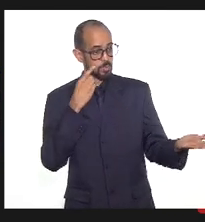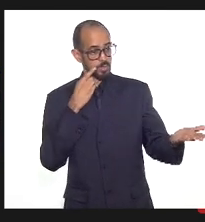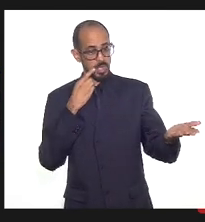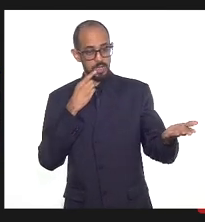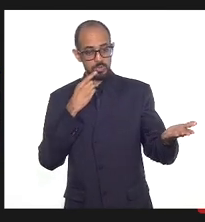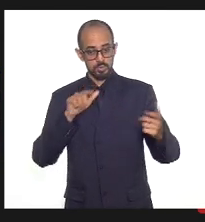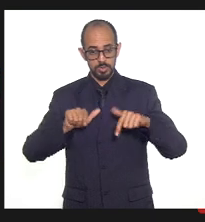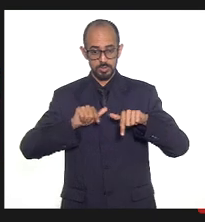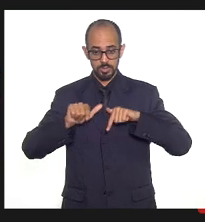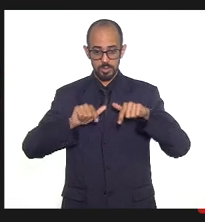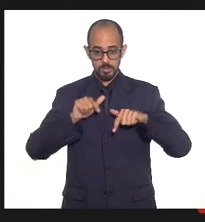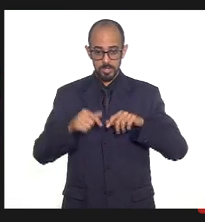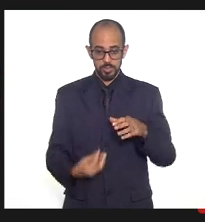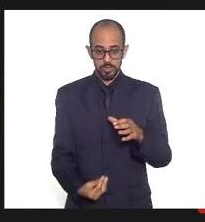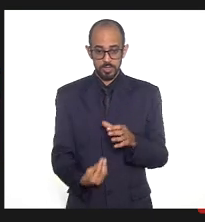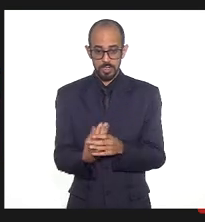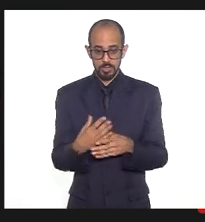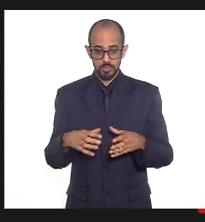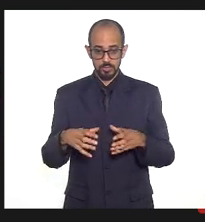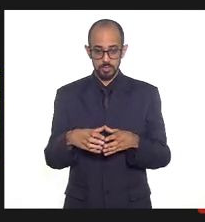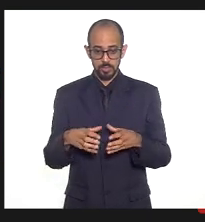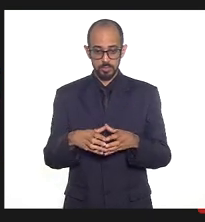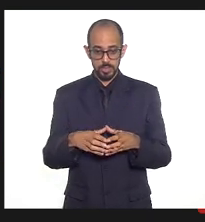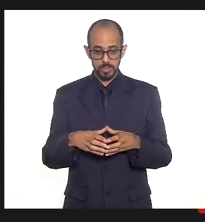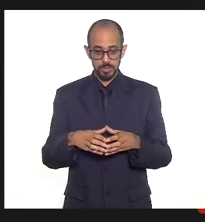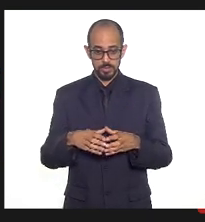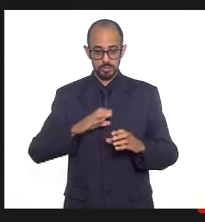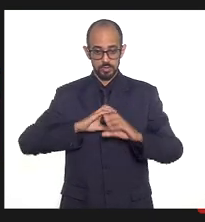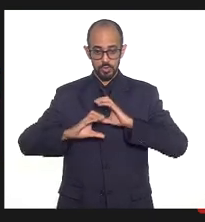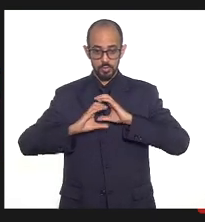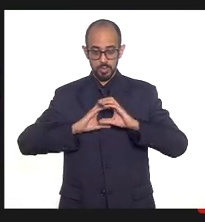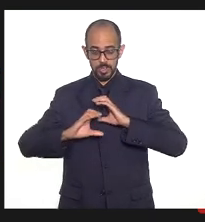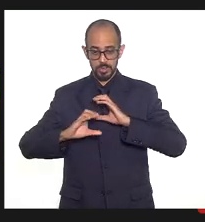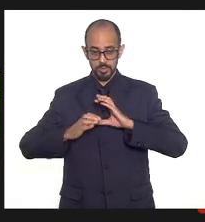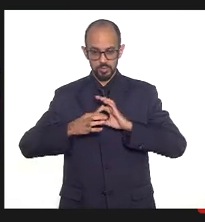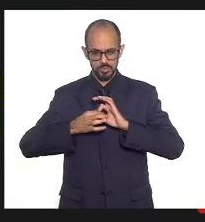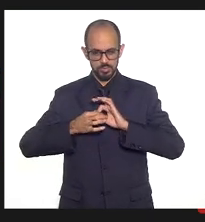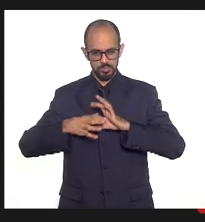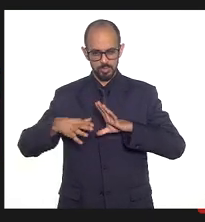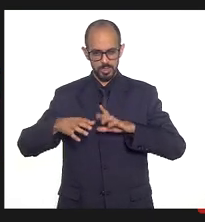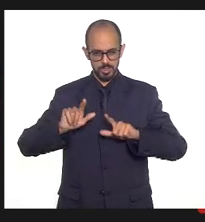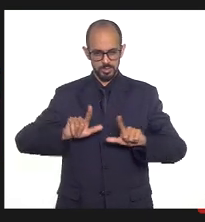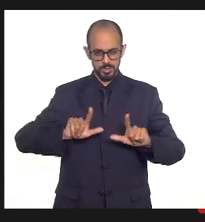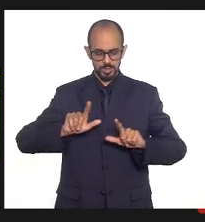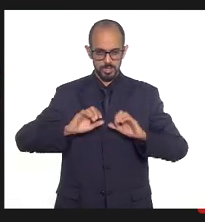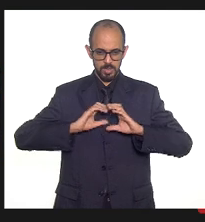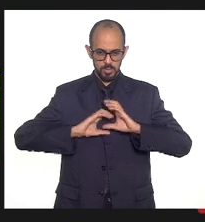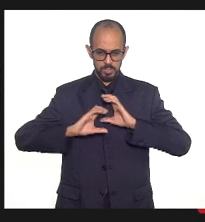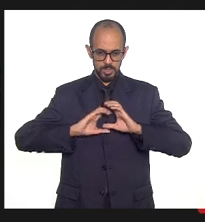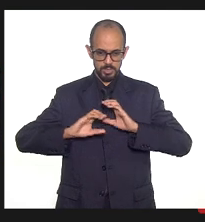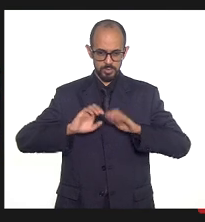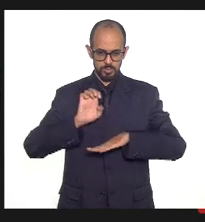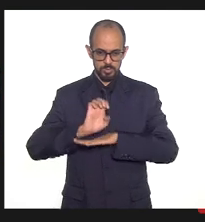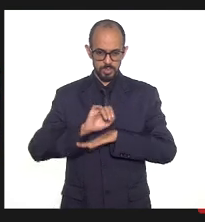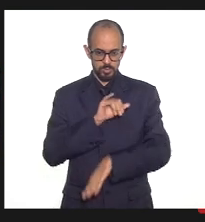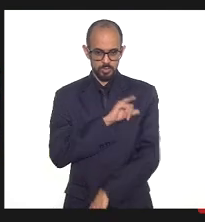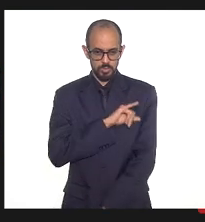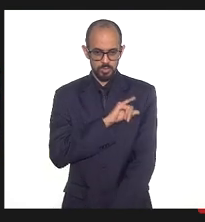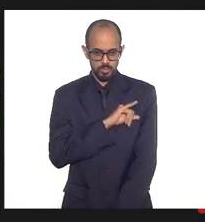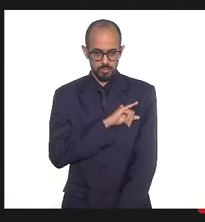trabalho de criação de uma frente de comunicação, de democratização da comunicação aqui no estado do Rio.